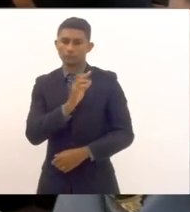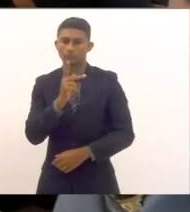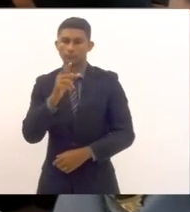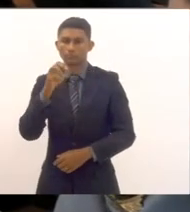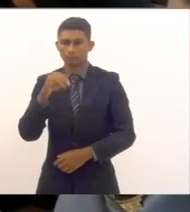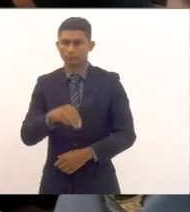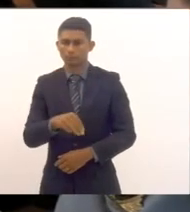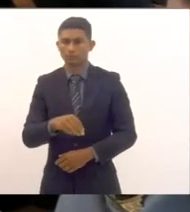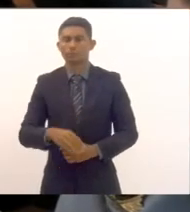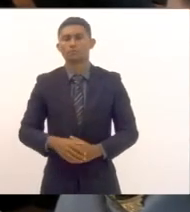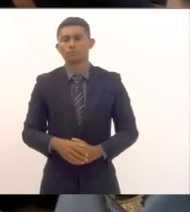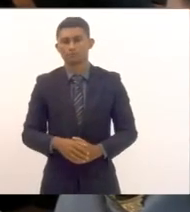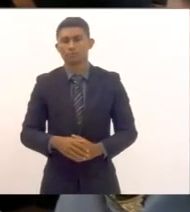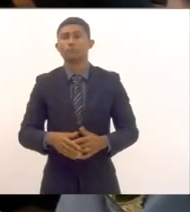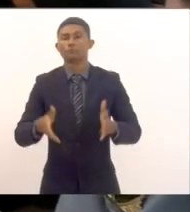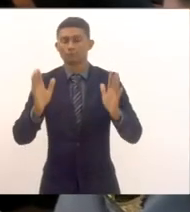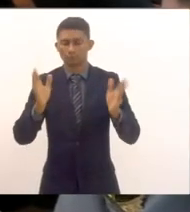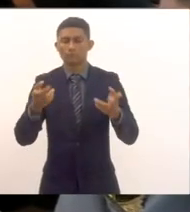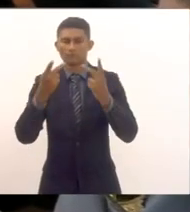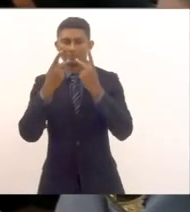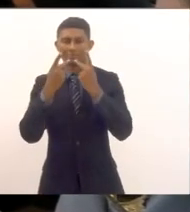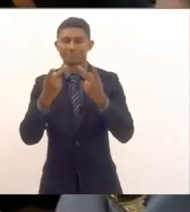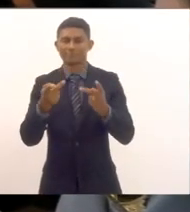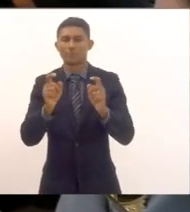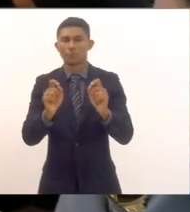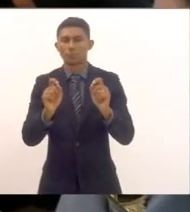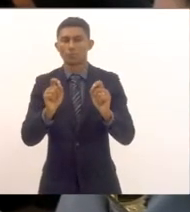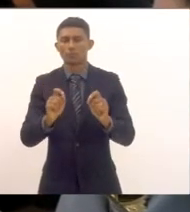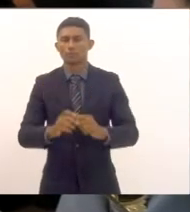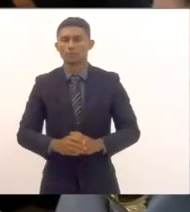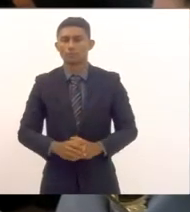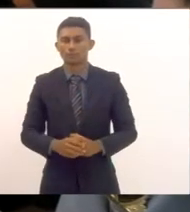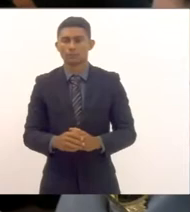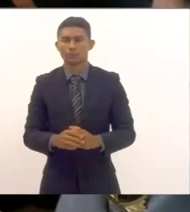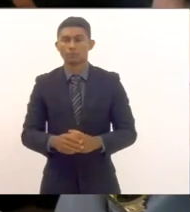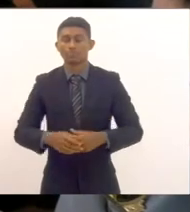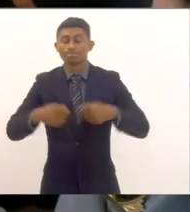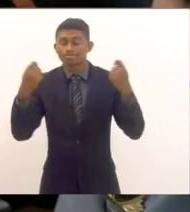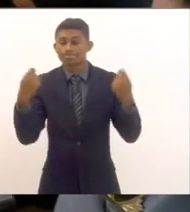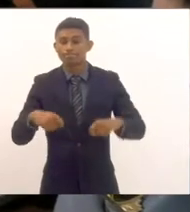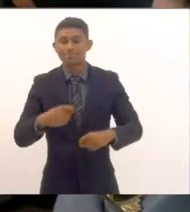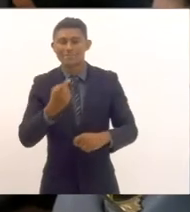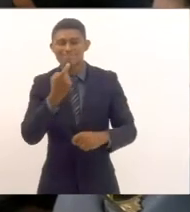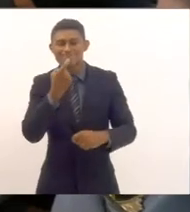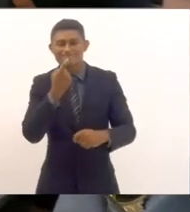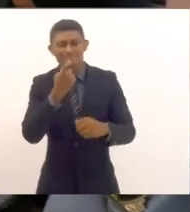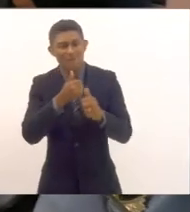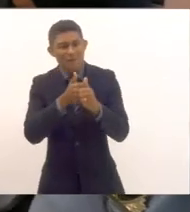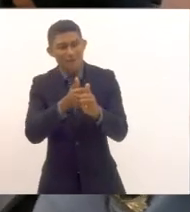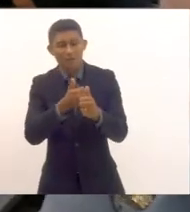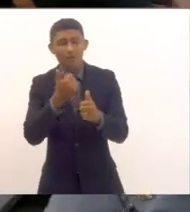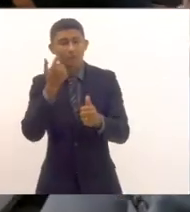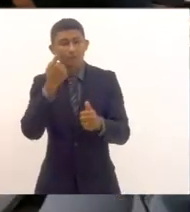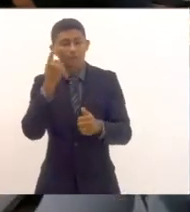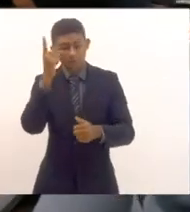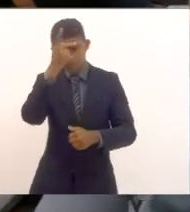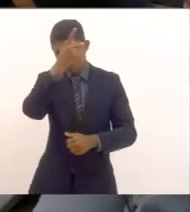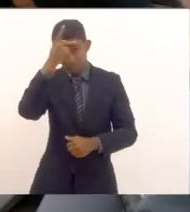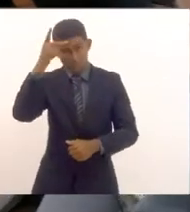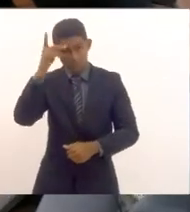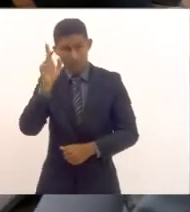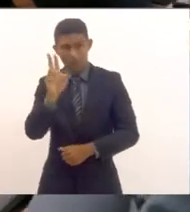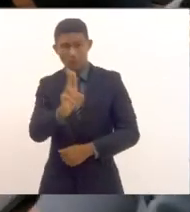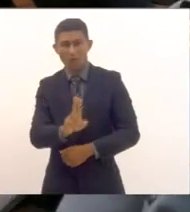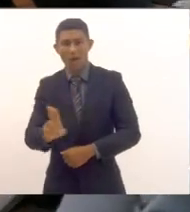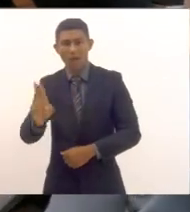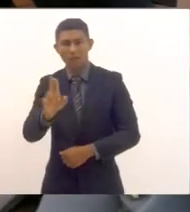como como havia comentado é a questão da abordagem proximidade é você justamente ali tem que estar aquele usuários